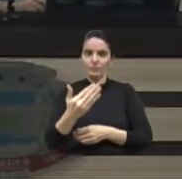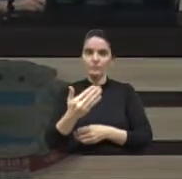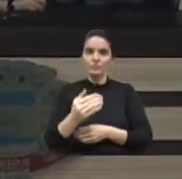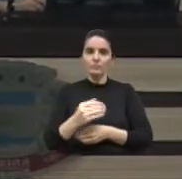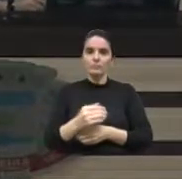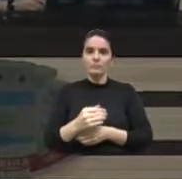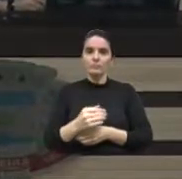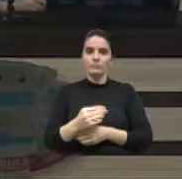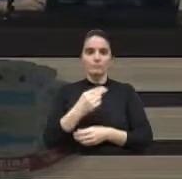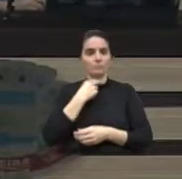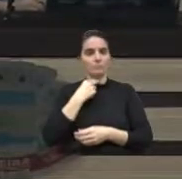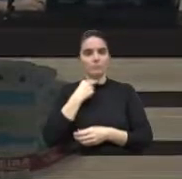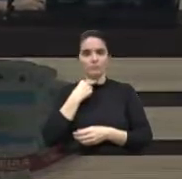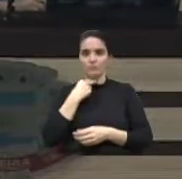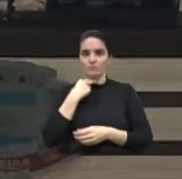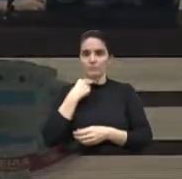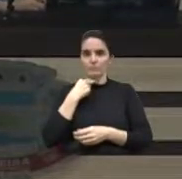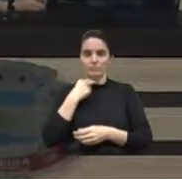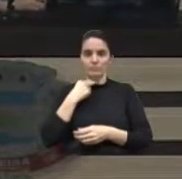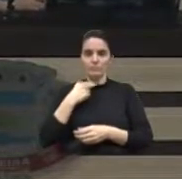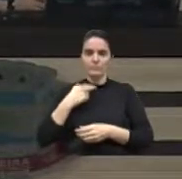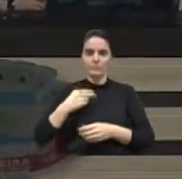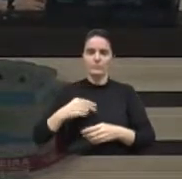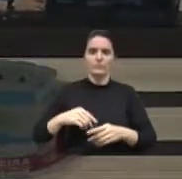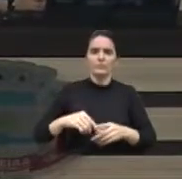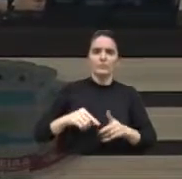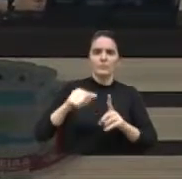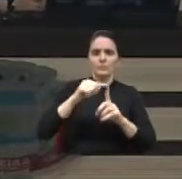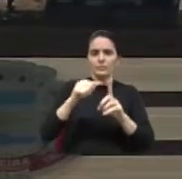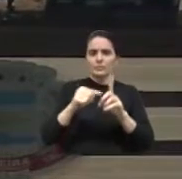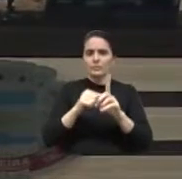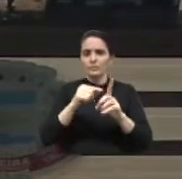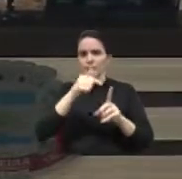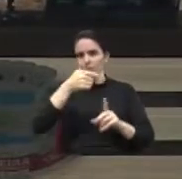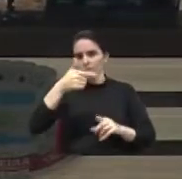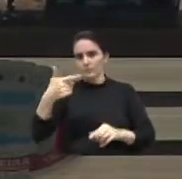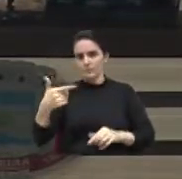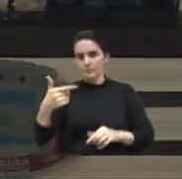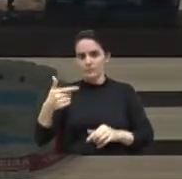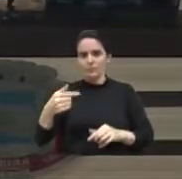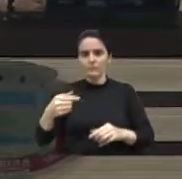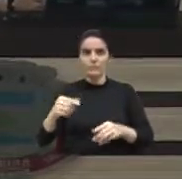descriminalização do aborto nas primeiras 12 semanas de gravidez.